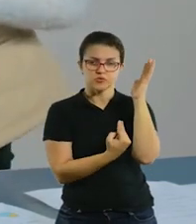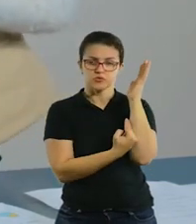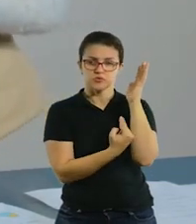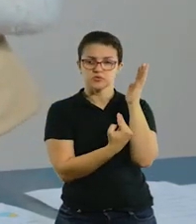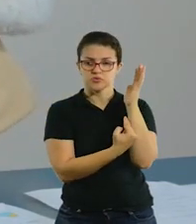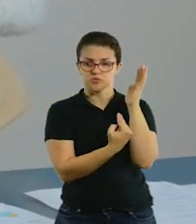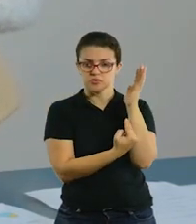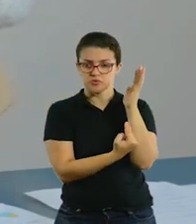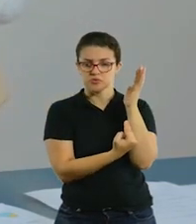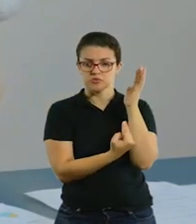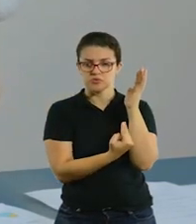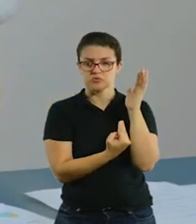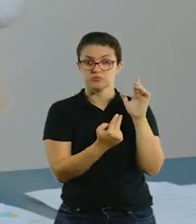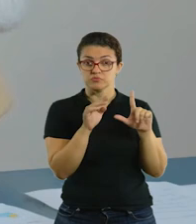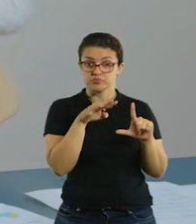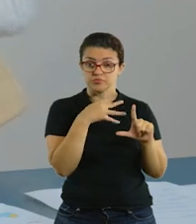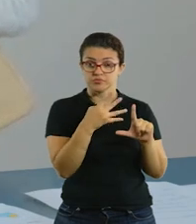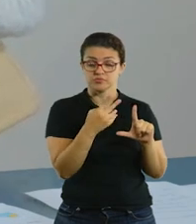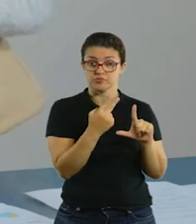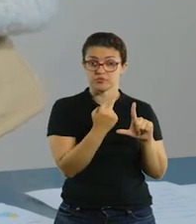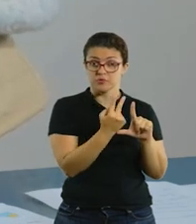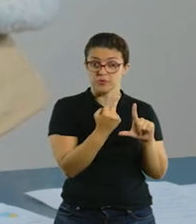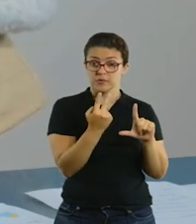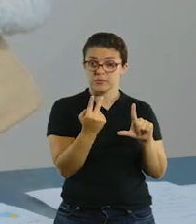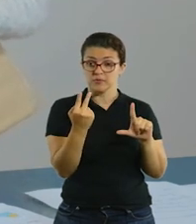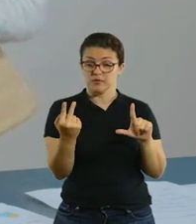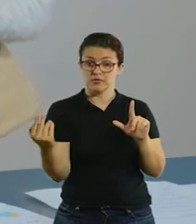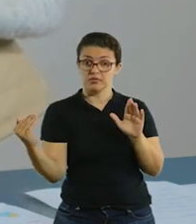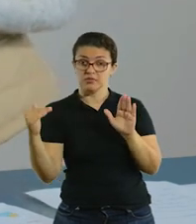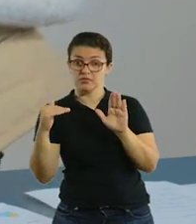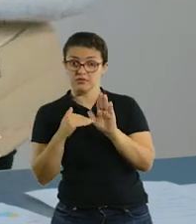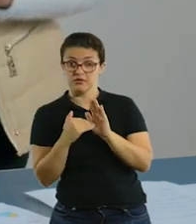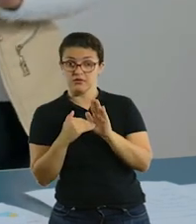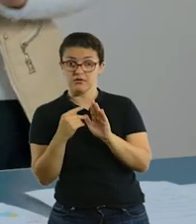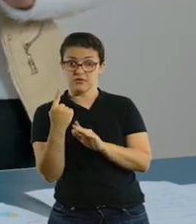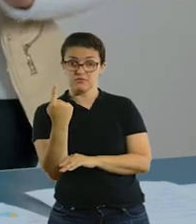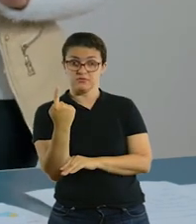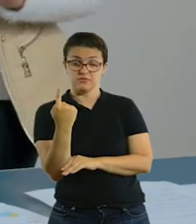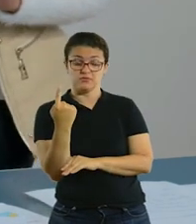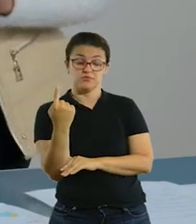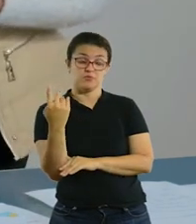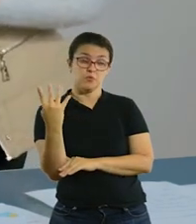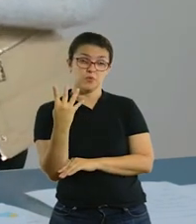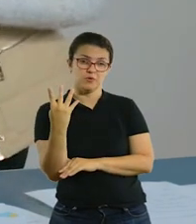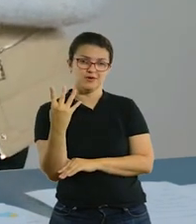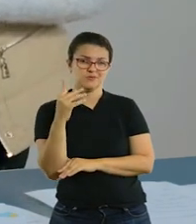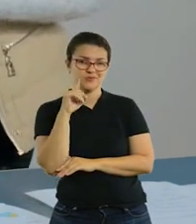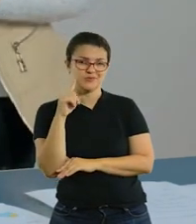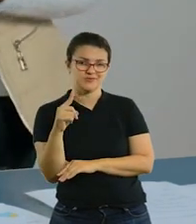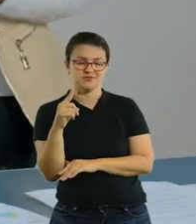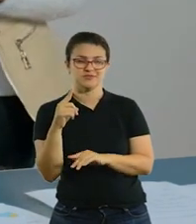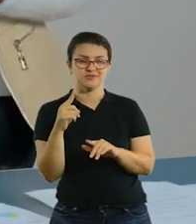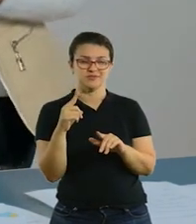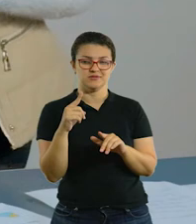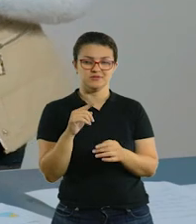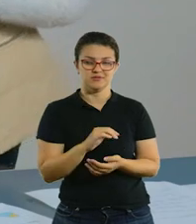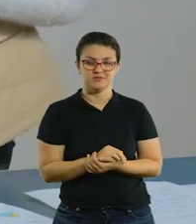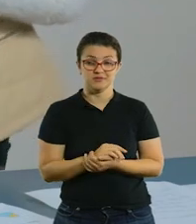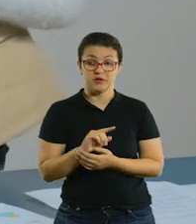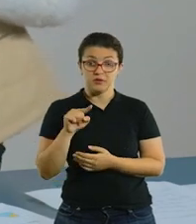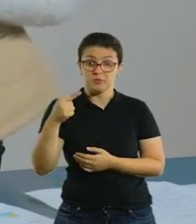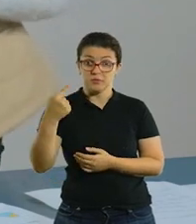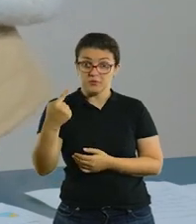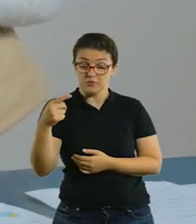certo? Ela fez isso do primeiro até o 14º dia. Por quê? No 15º dia,